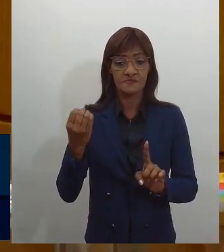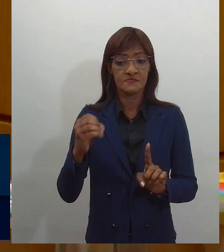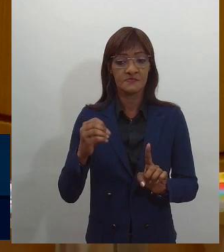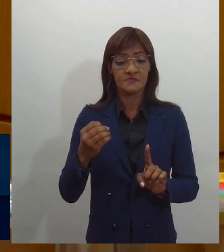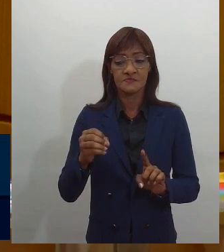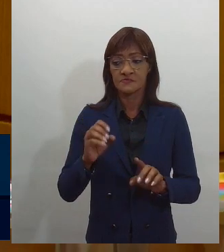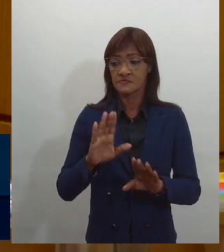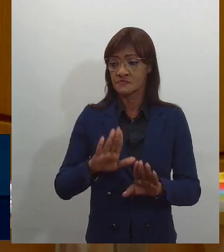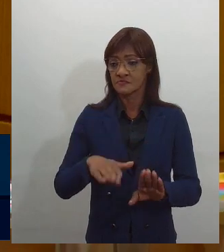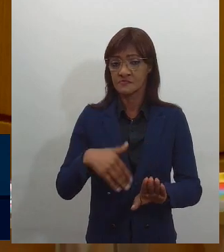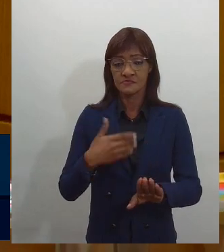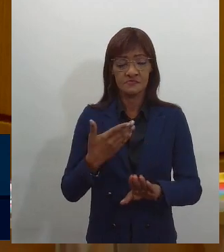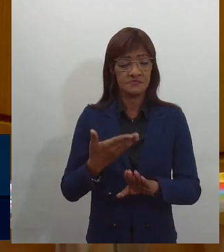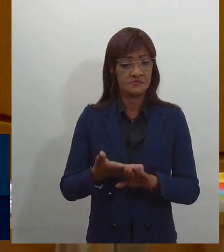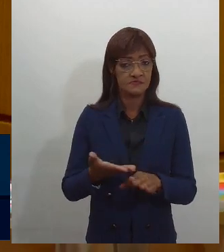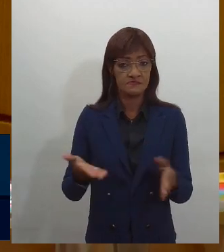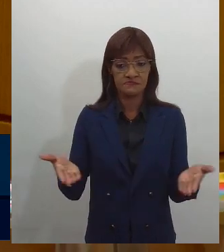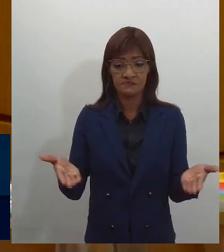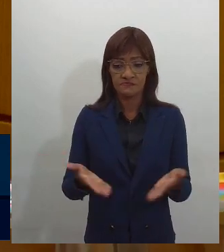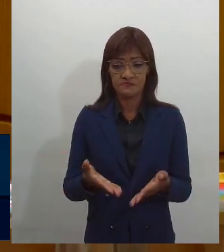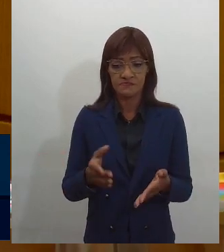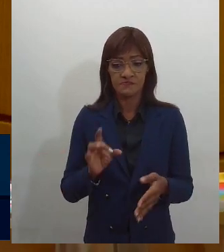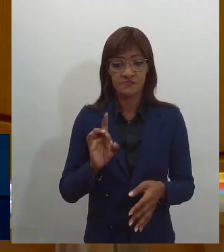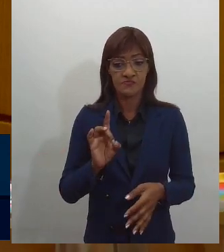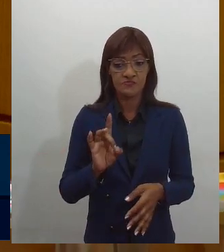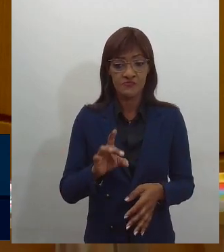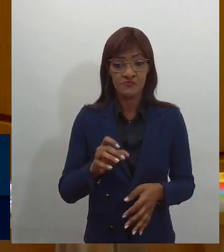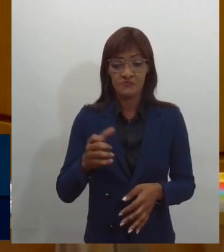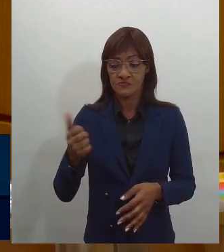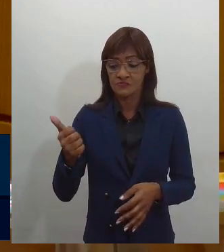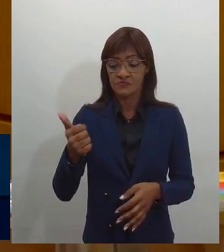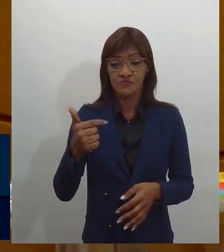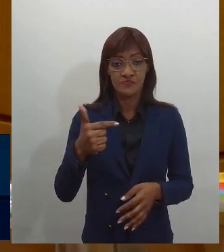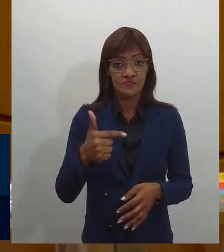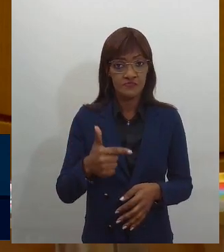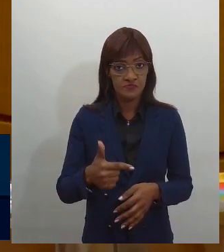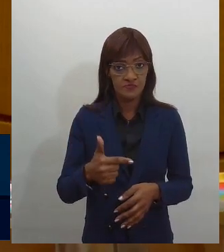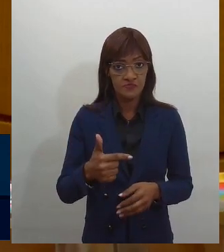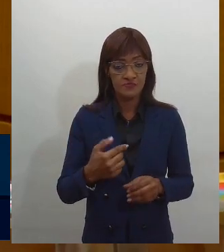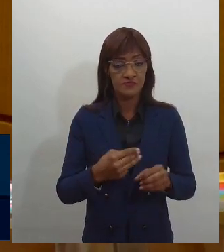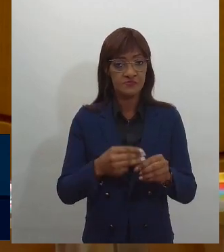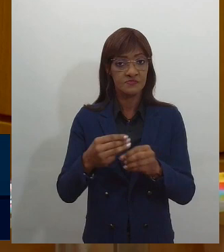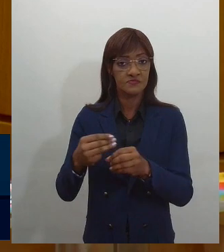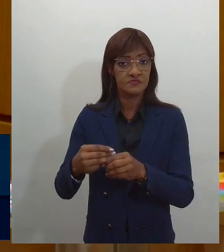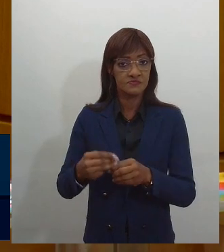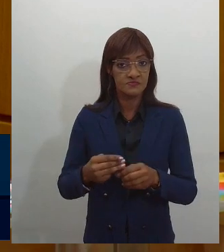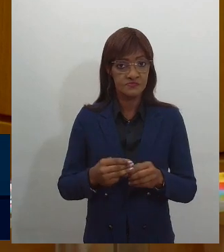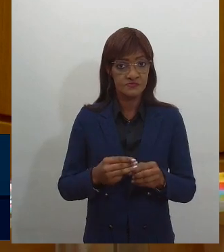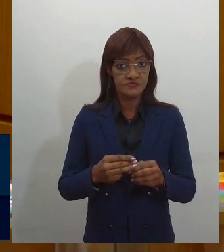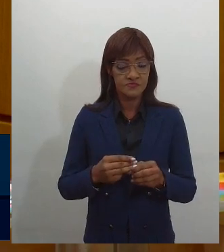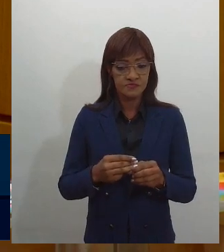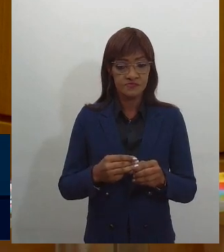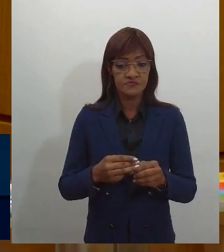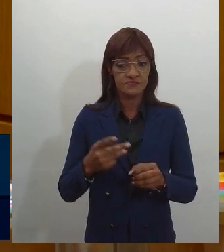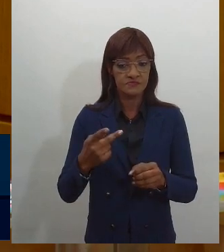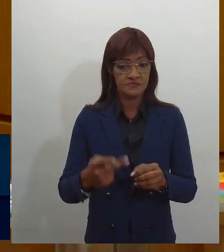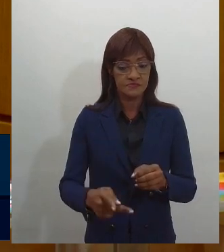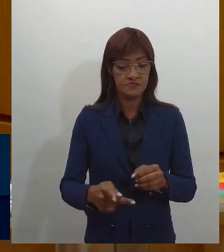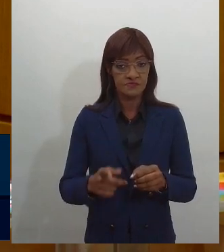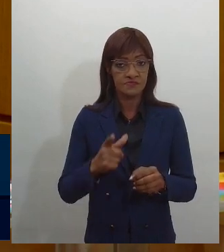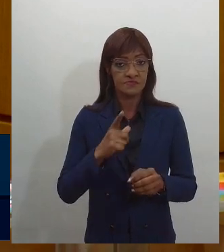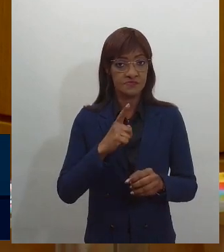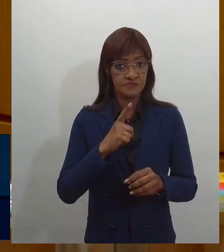apenas 12 dos 75 municípios sergipanos lançaram os editais da Lei